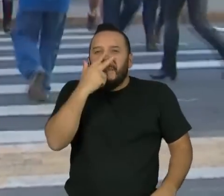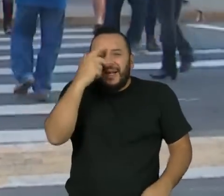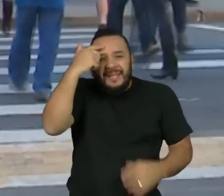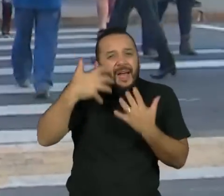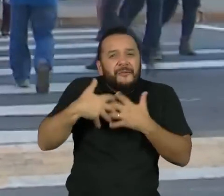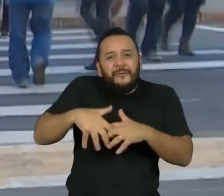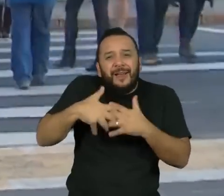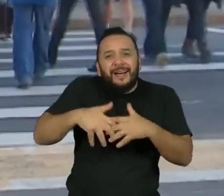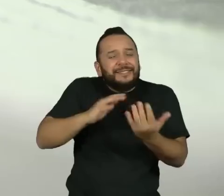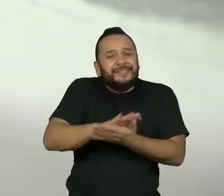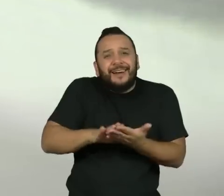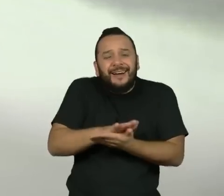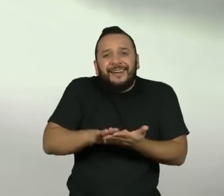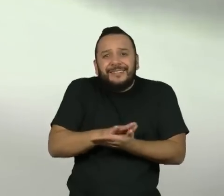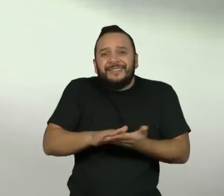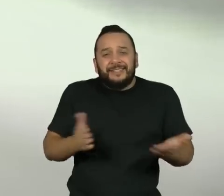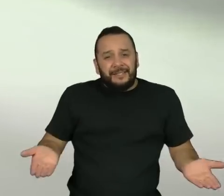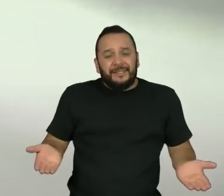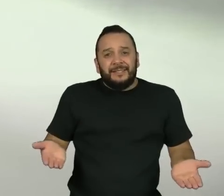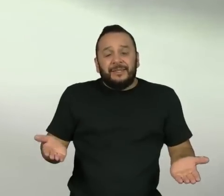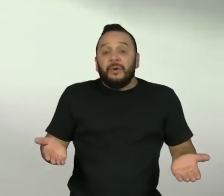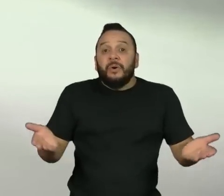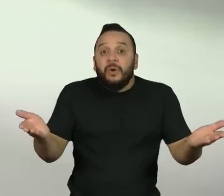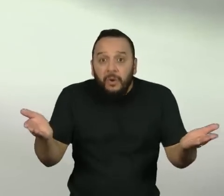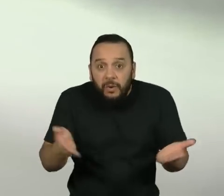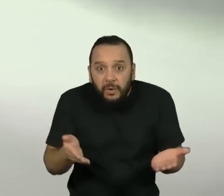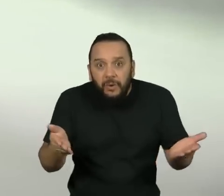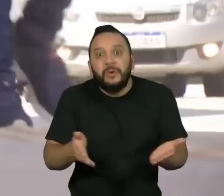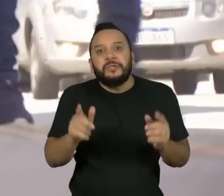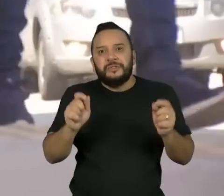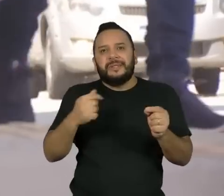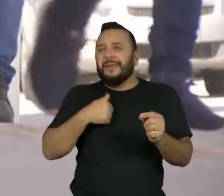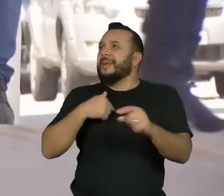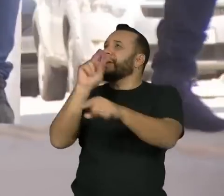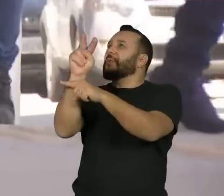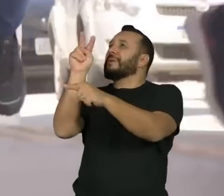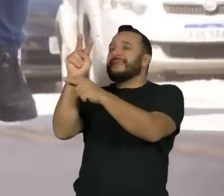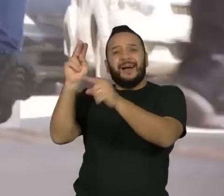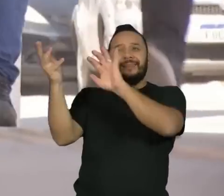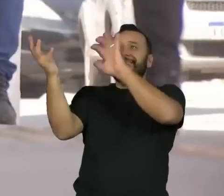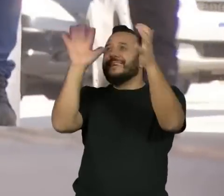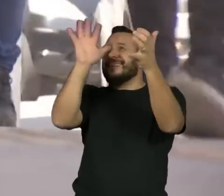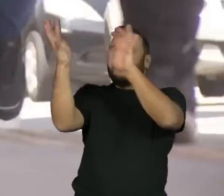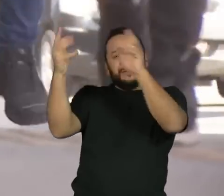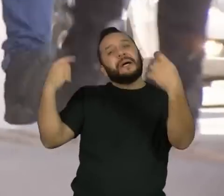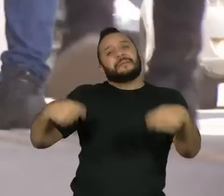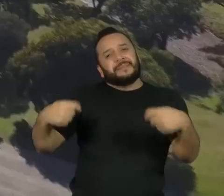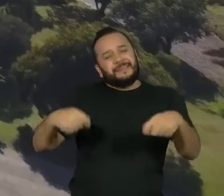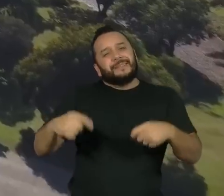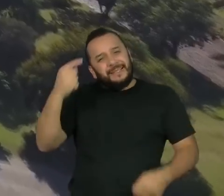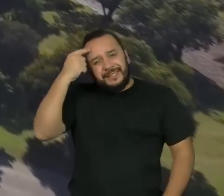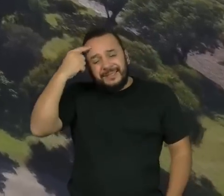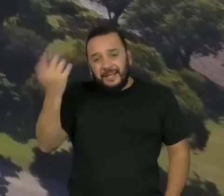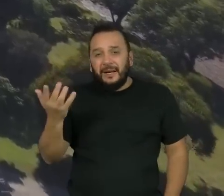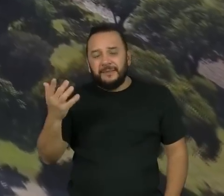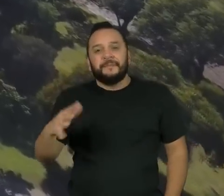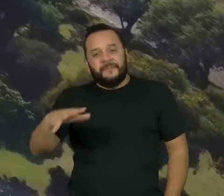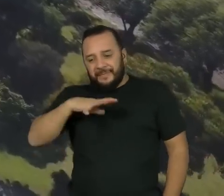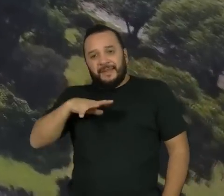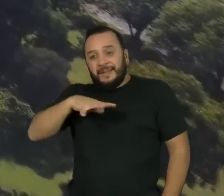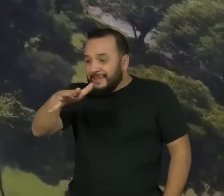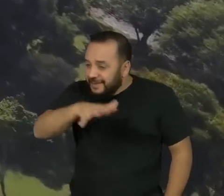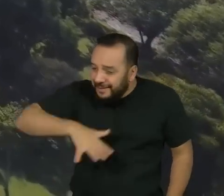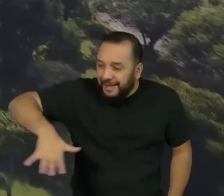o que se aproxima no horizonte, né, é a emergência climática. A cidade tem que começar a se considerar como